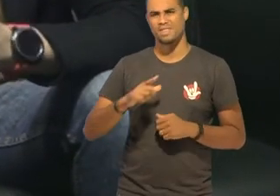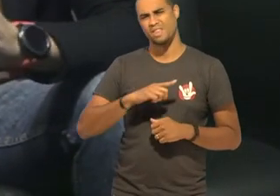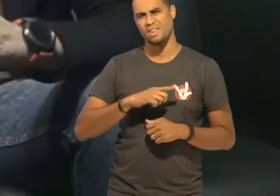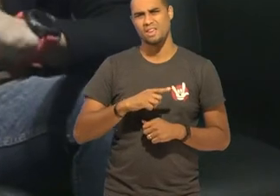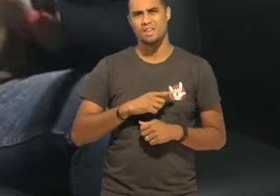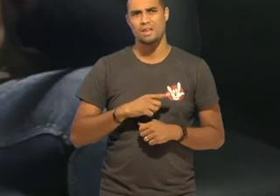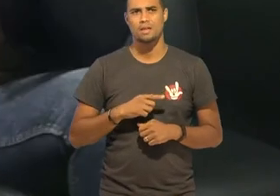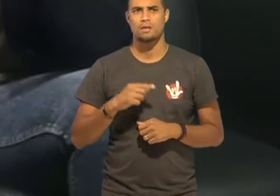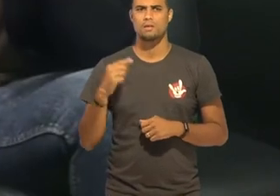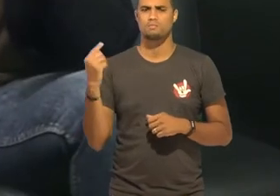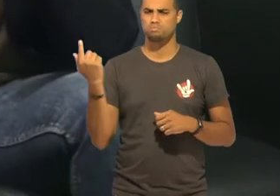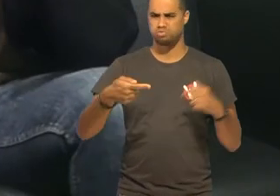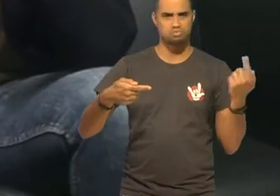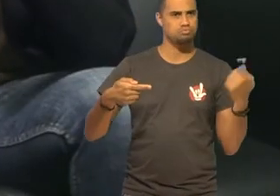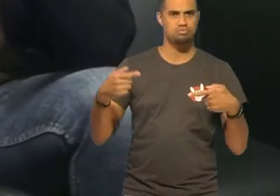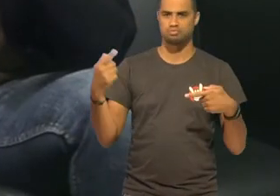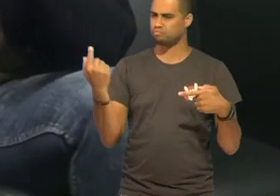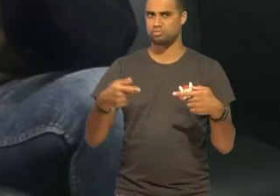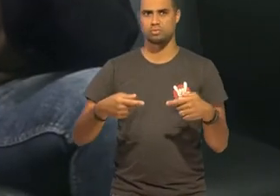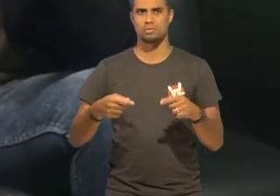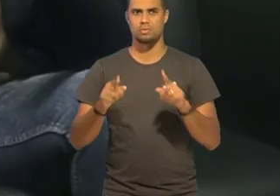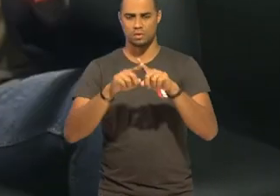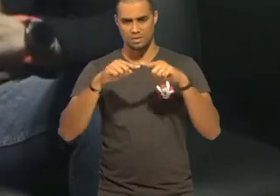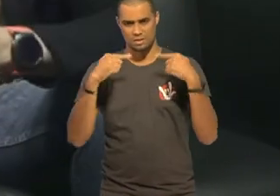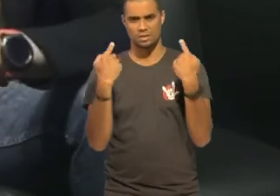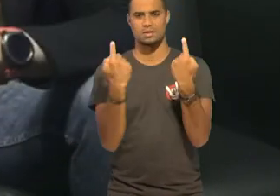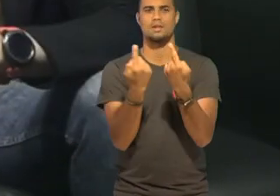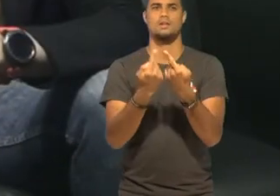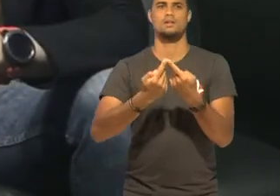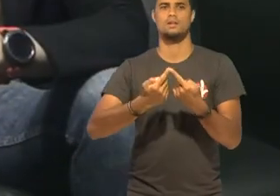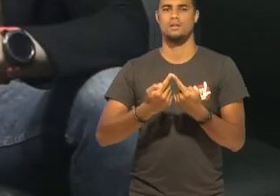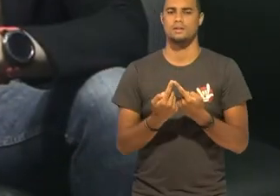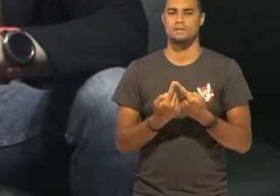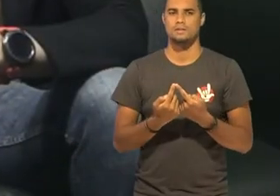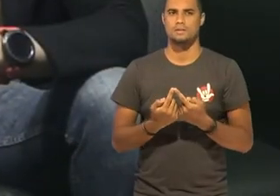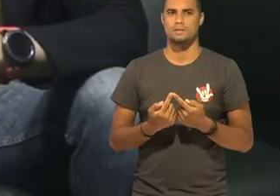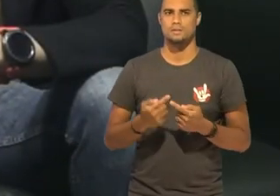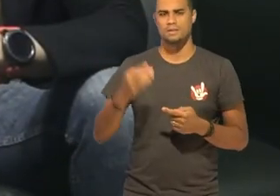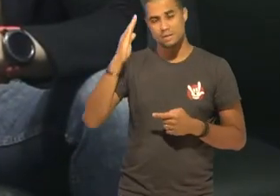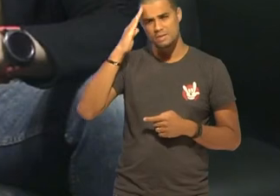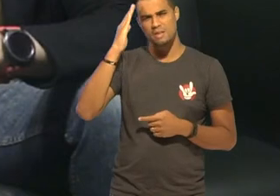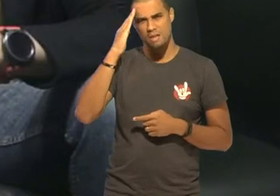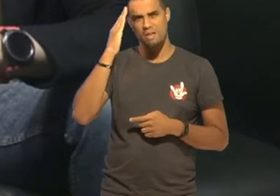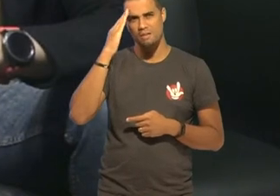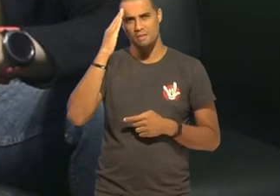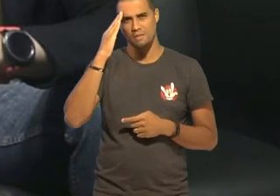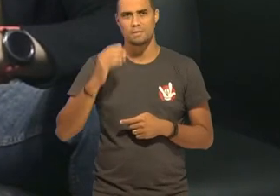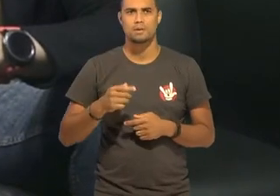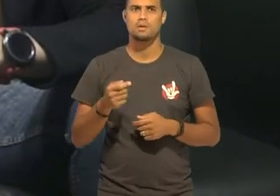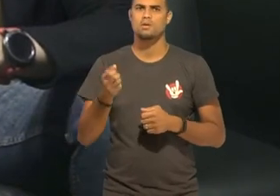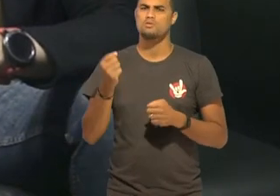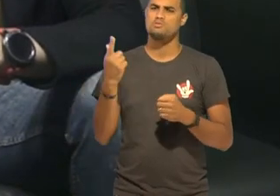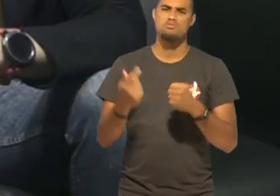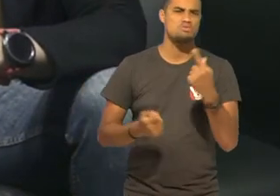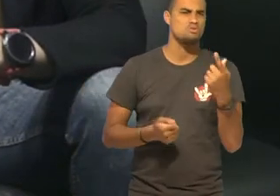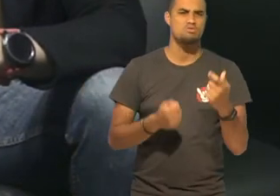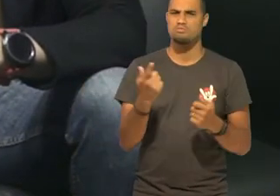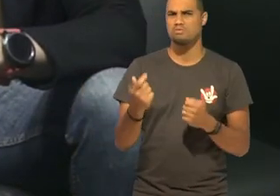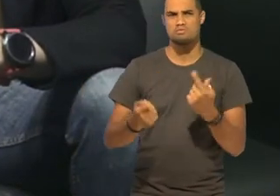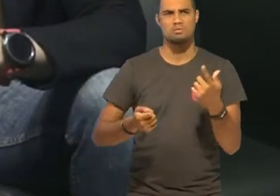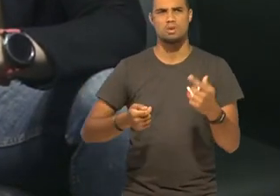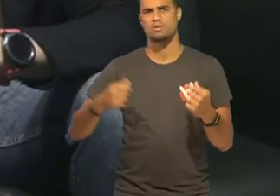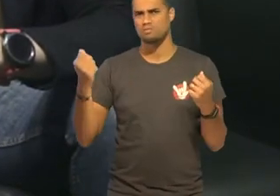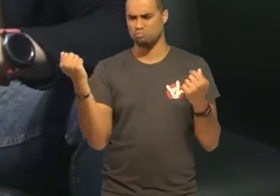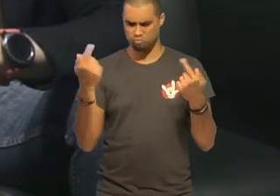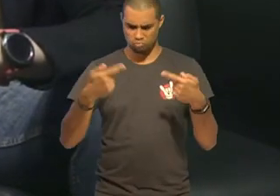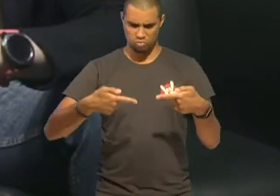as células. Hoje ainda eu recebi uns vídeos de alguns desafios que vocês têm feito com os amigos, os